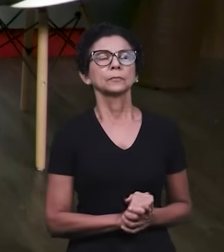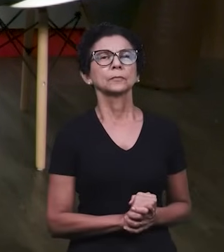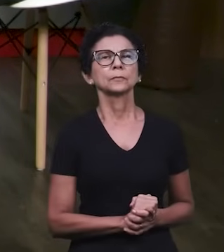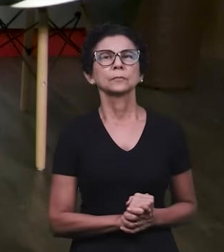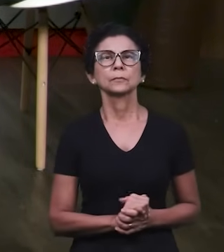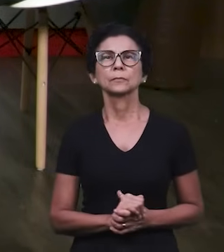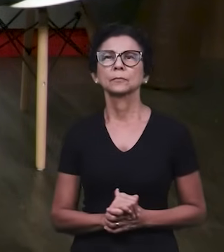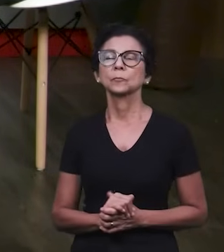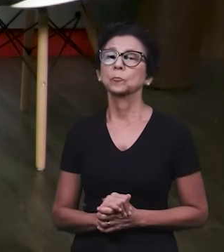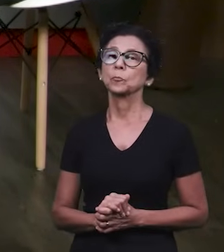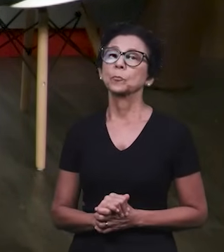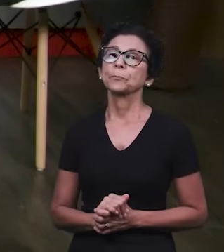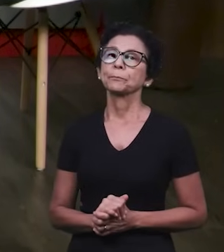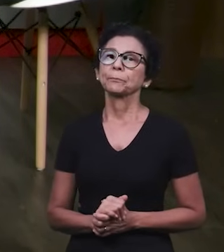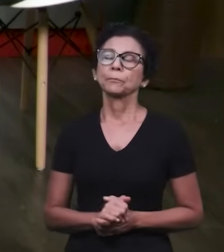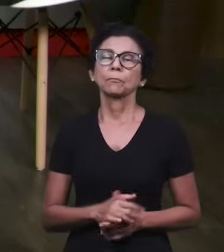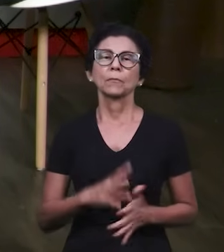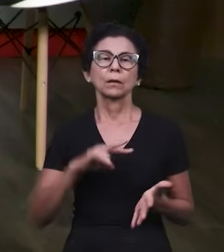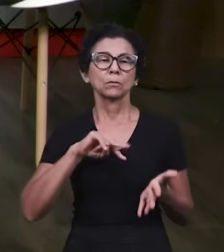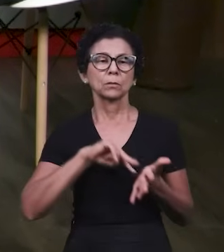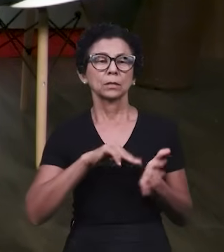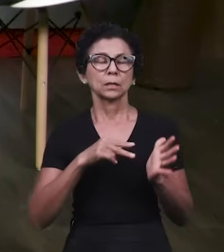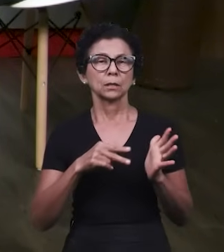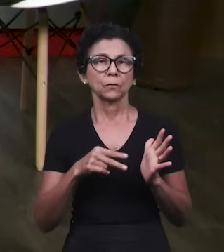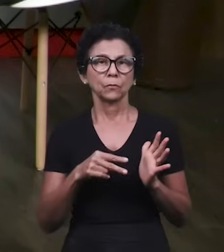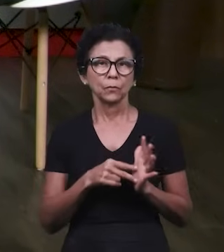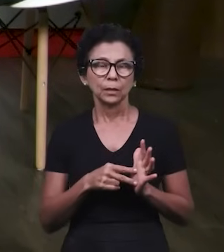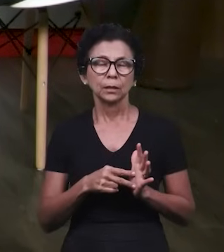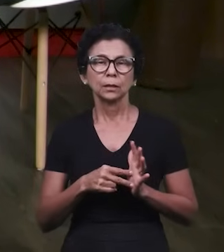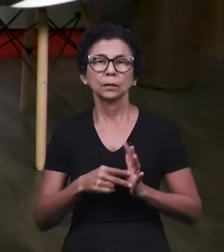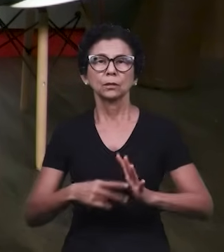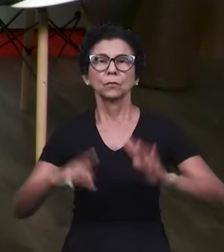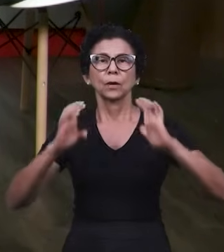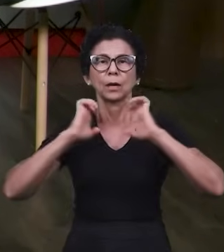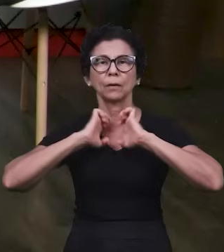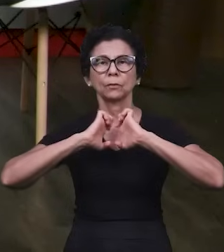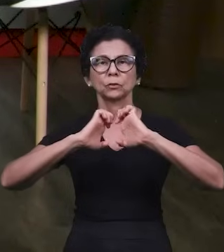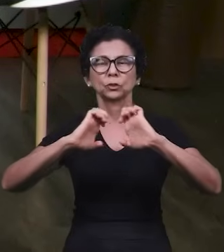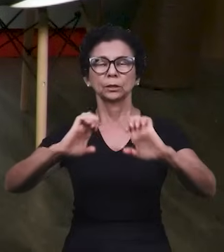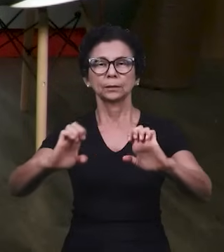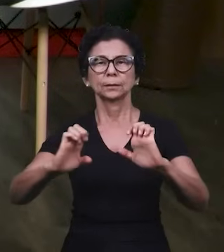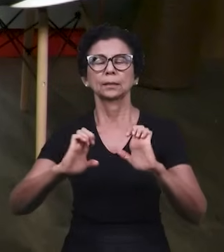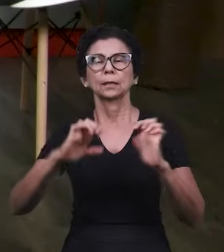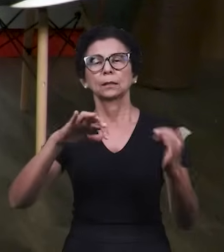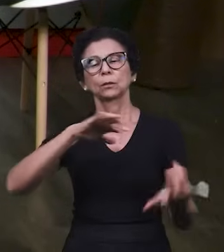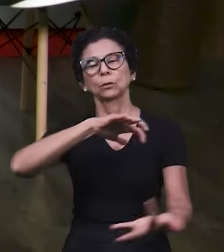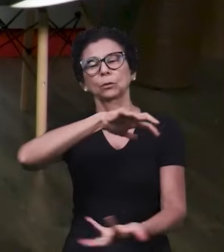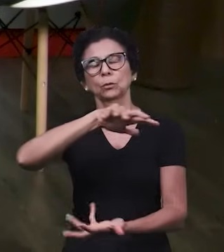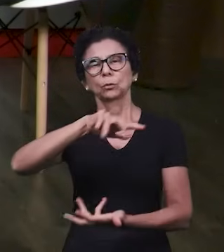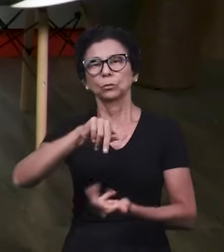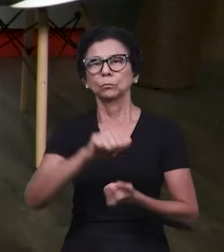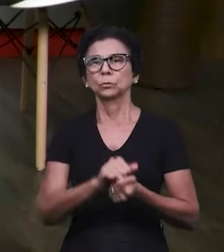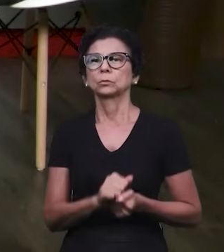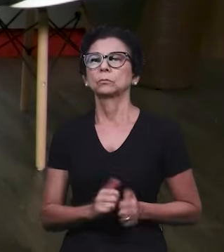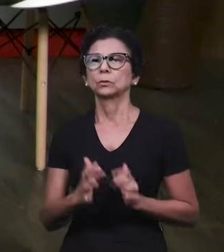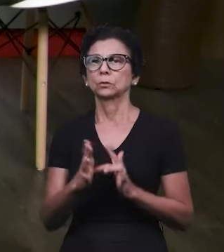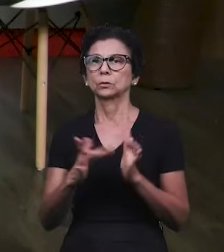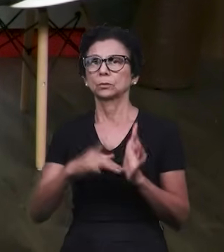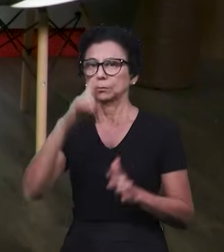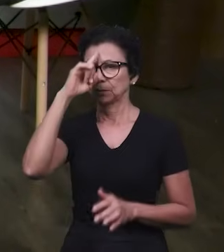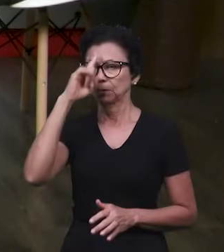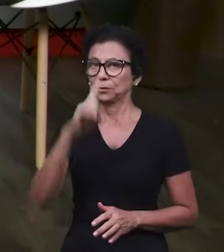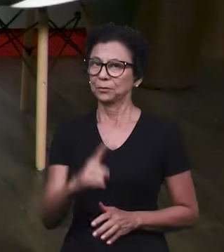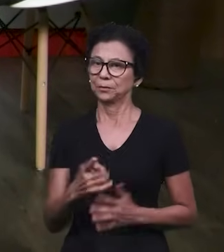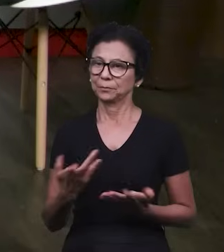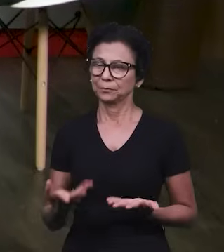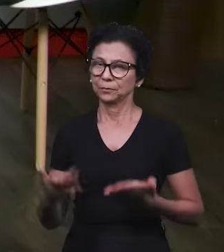estará sendo levada ao mundo inteiro. Isso, estamos obedecendo aquela ordenança do Senhor Jesus. Né? Perfeitamente.